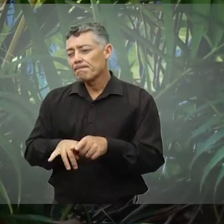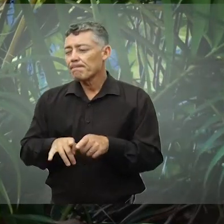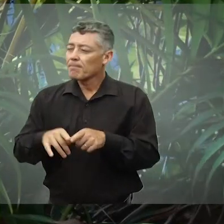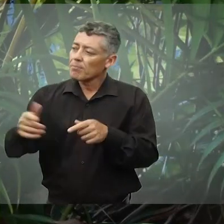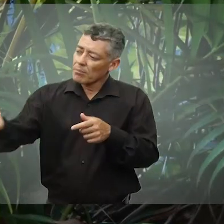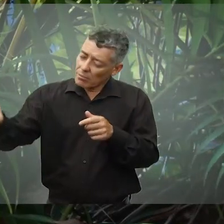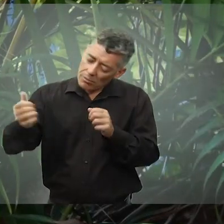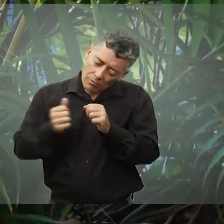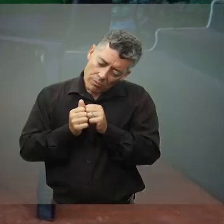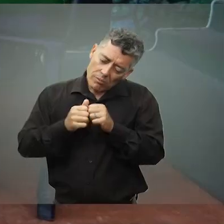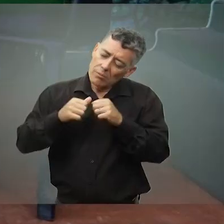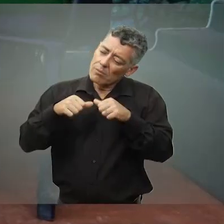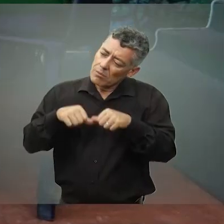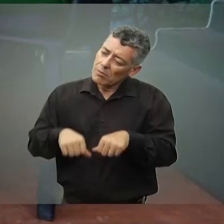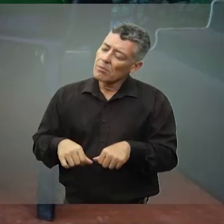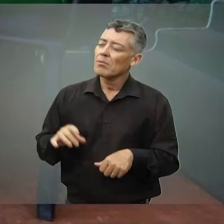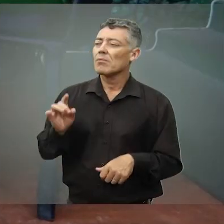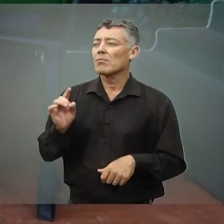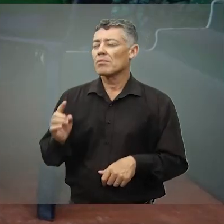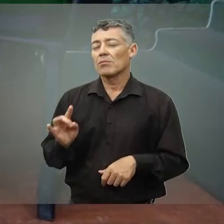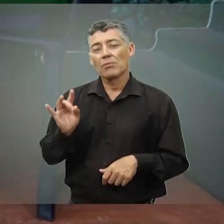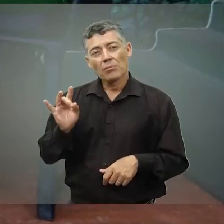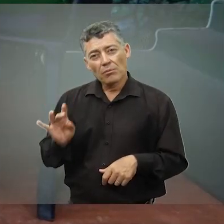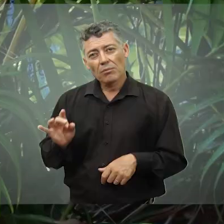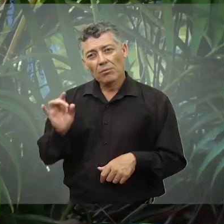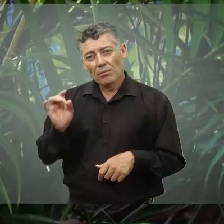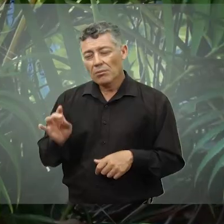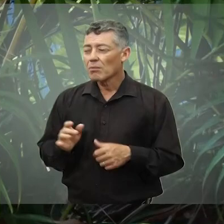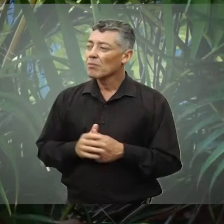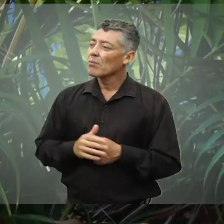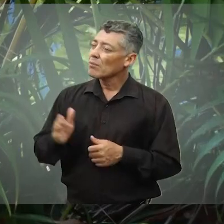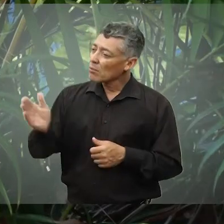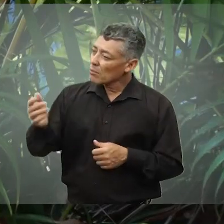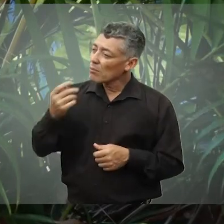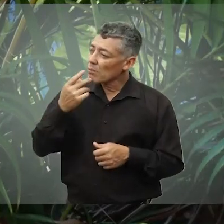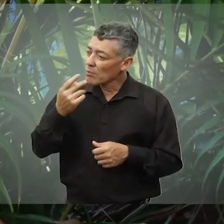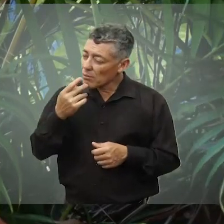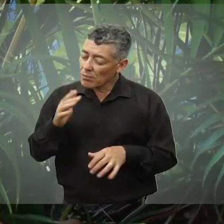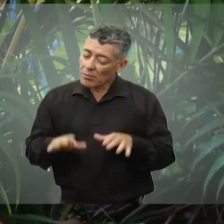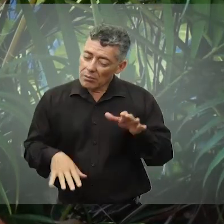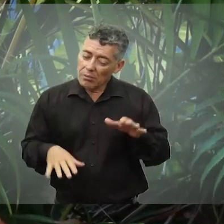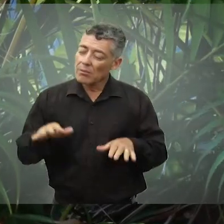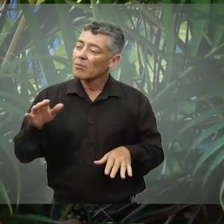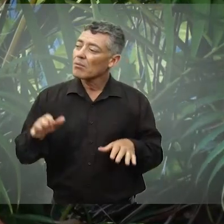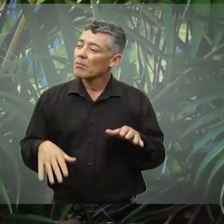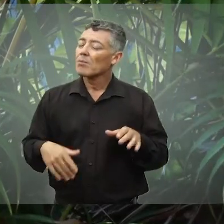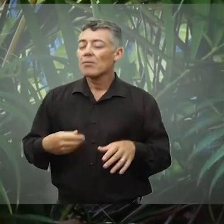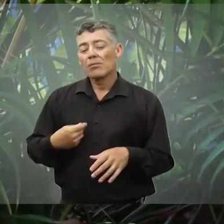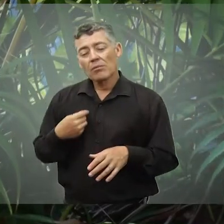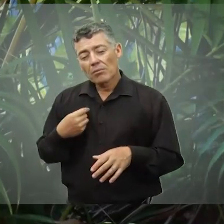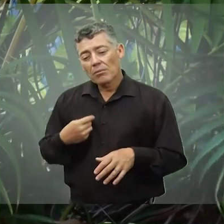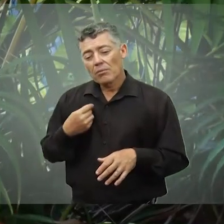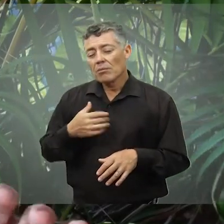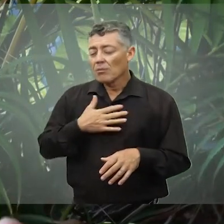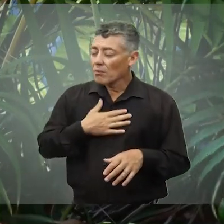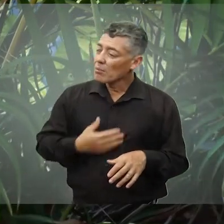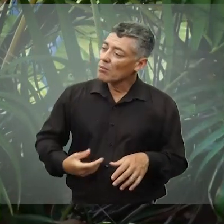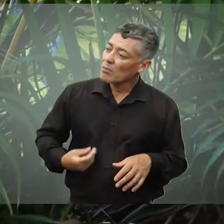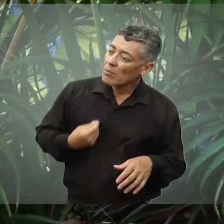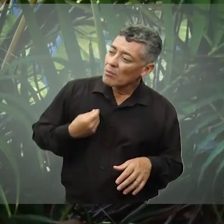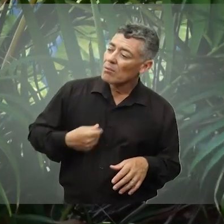ficar comigo. Só, só, só. De vez em quando eu fico só